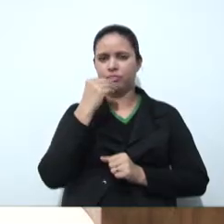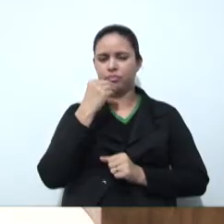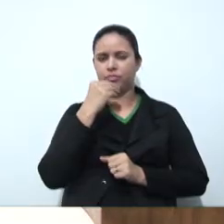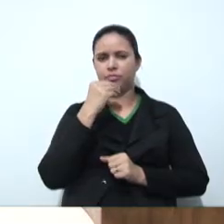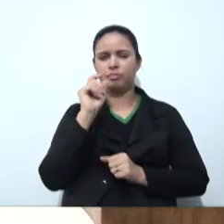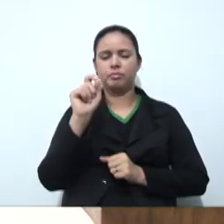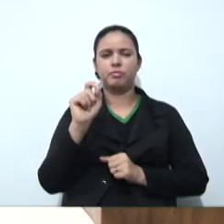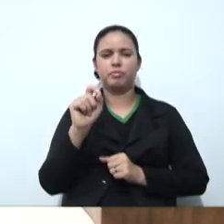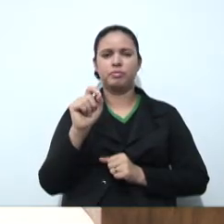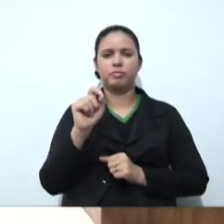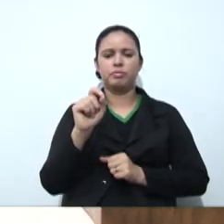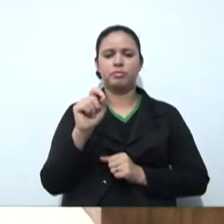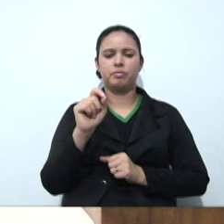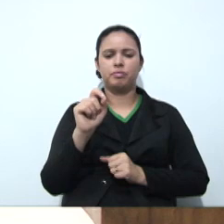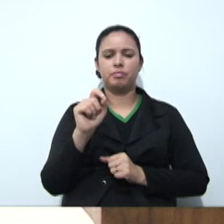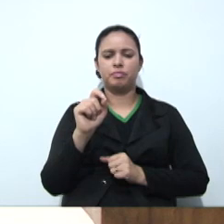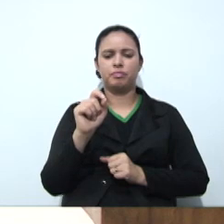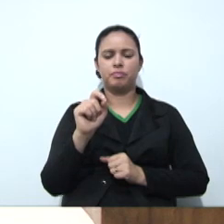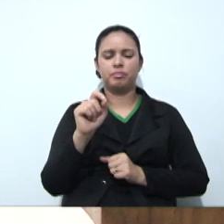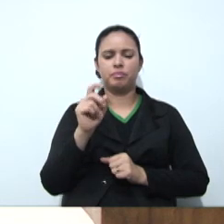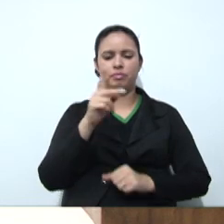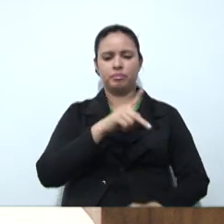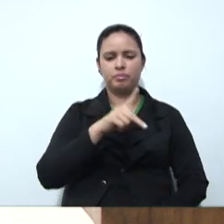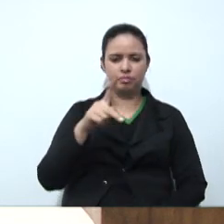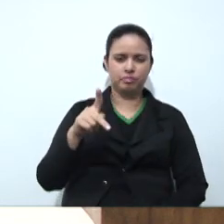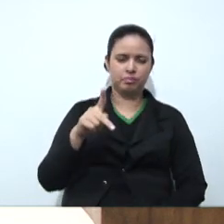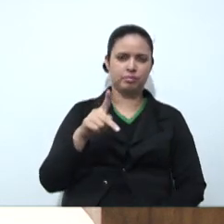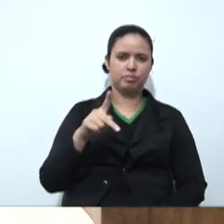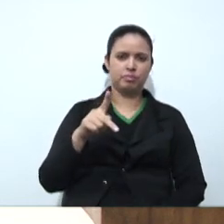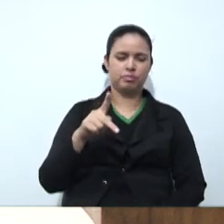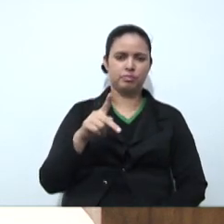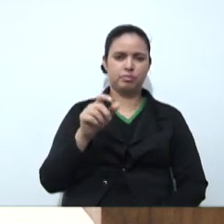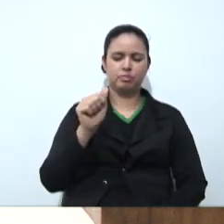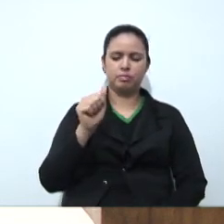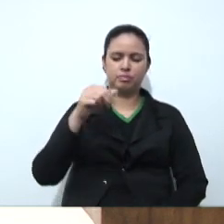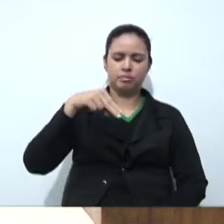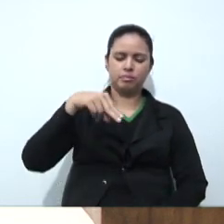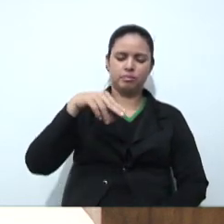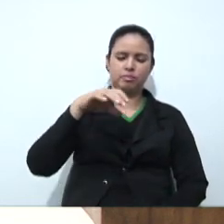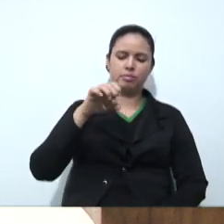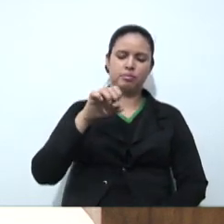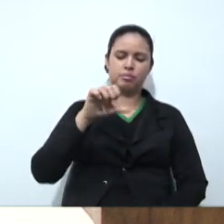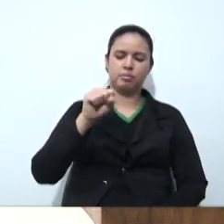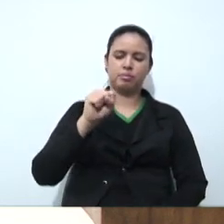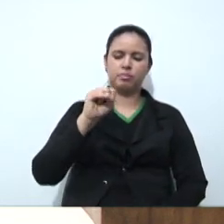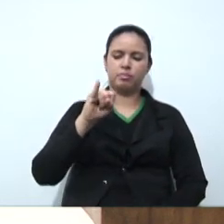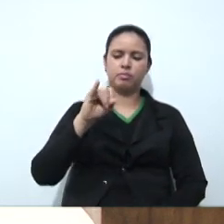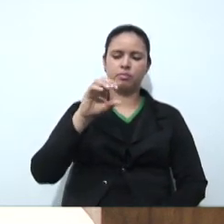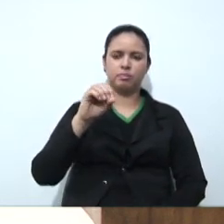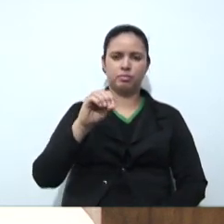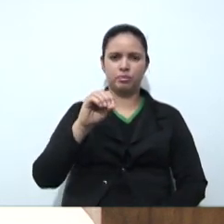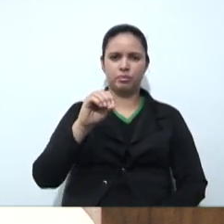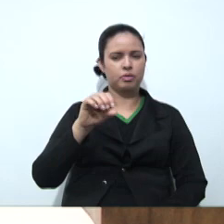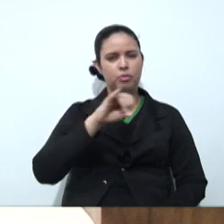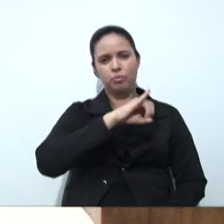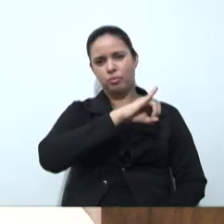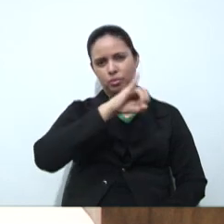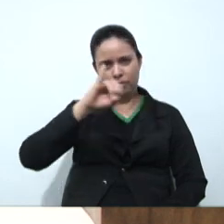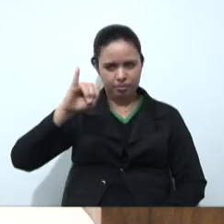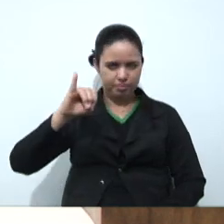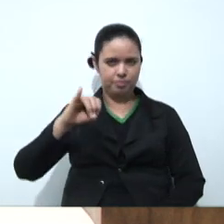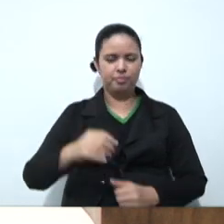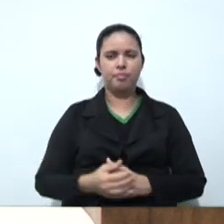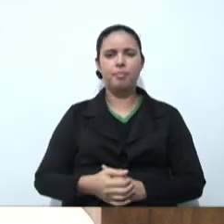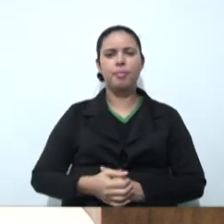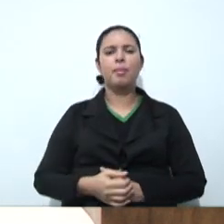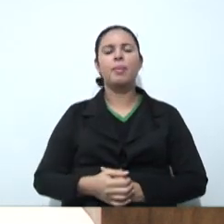oportunidade e o professor Anésio, ele pediu para mandar um alô para os alunos dele lá, que mandaram fotos aqui, né? Olha que legal.